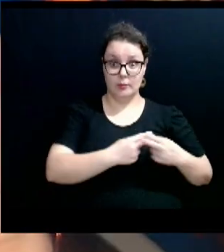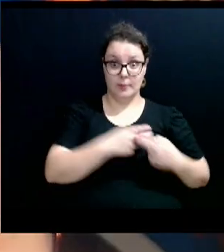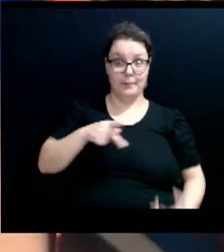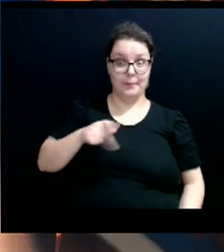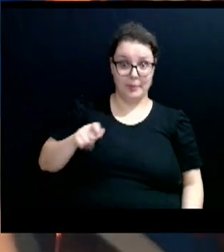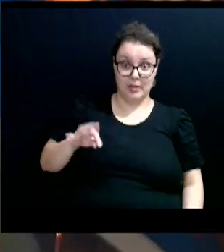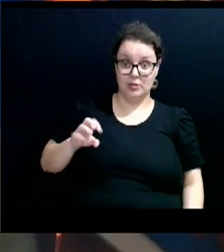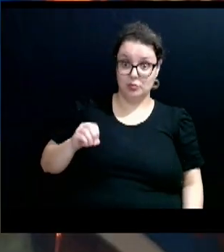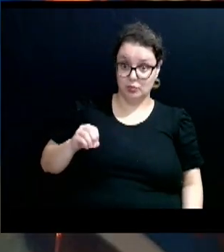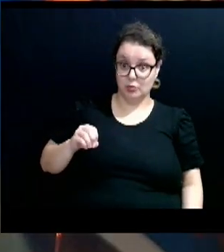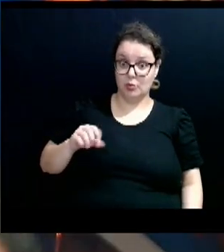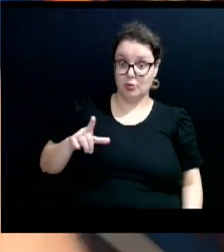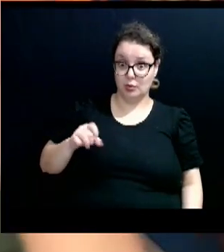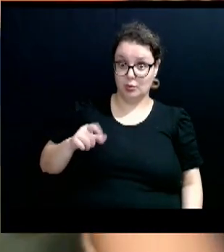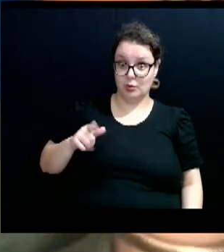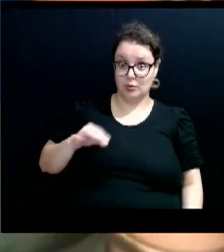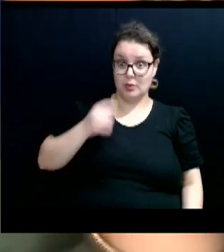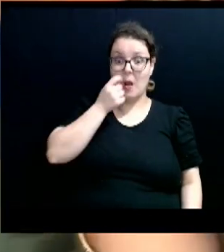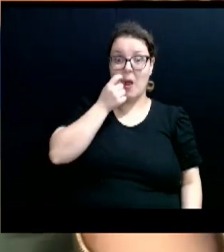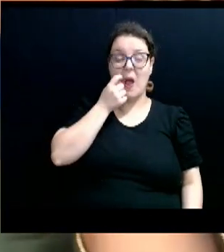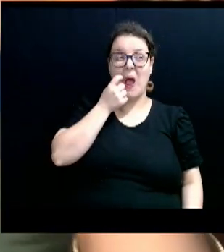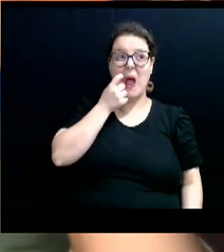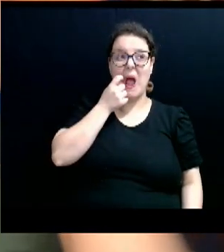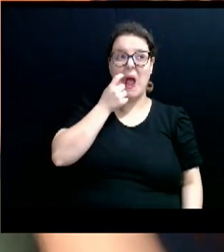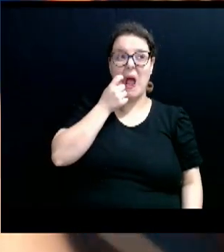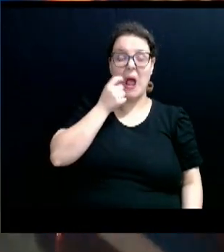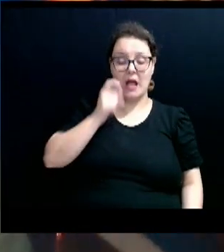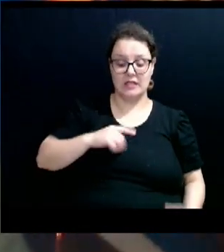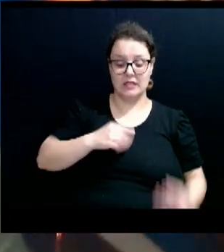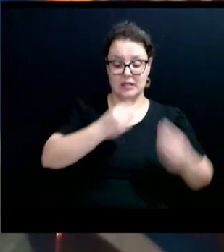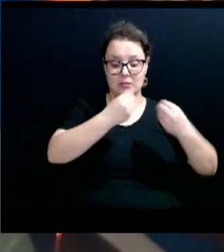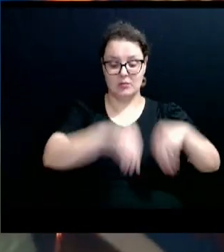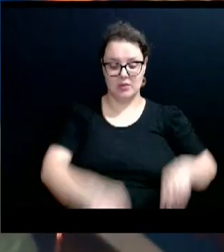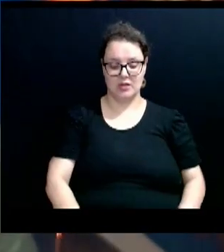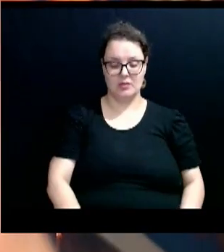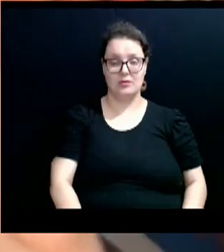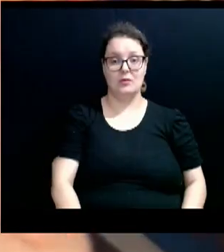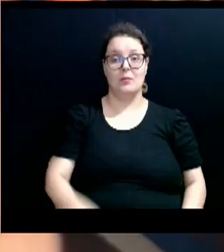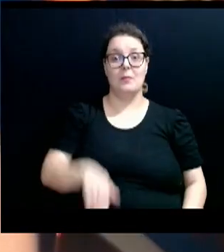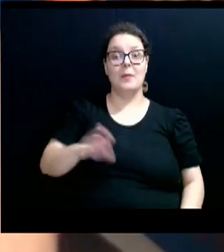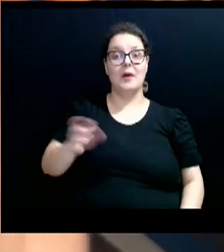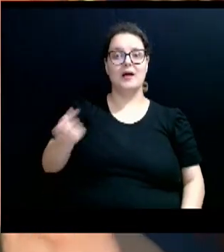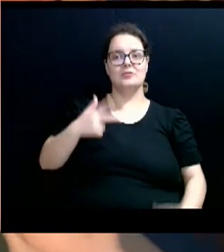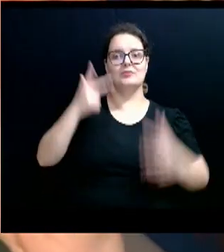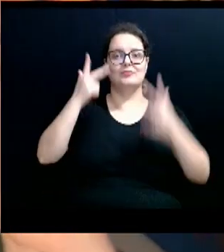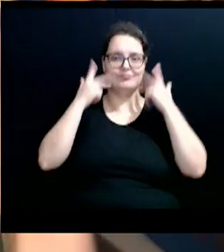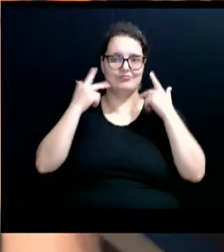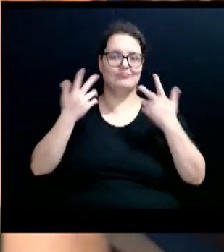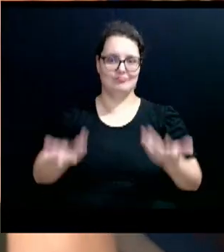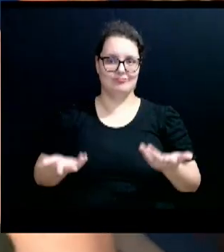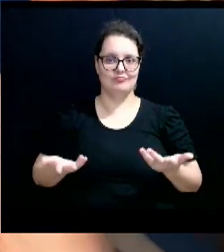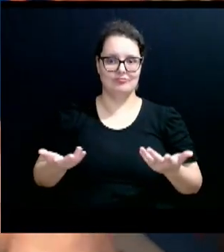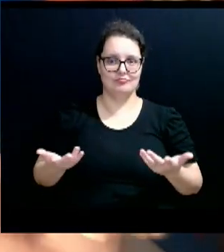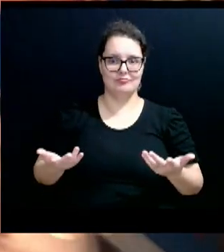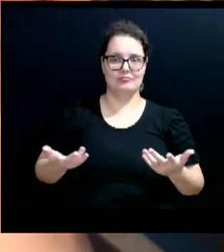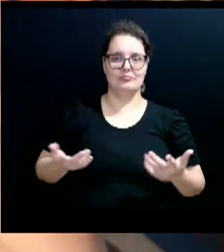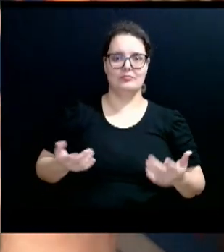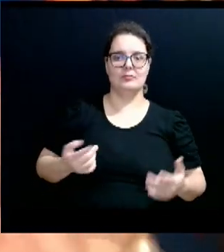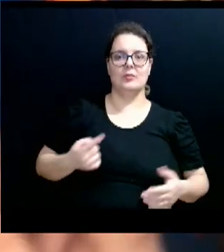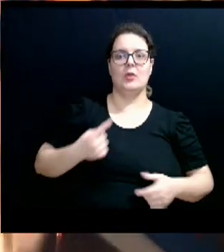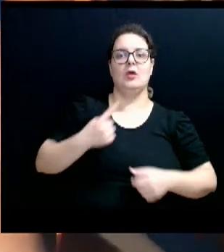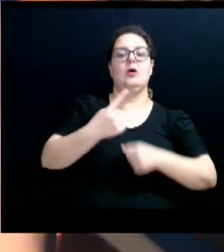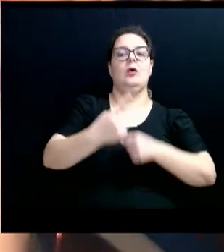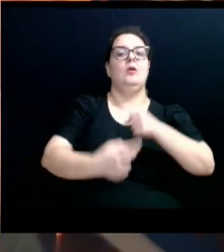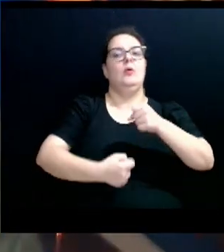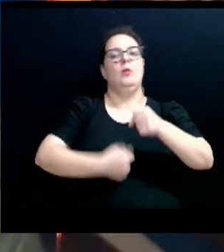muitos prejuízos para além da norma, né, que seria de mais ou menos 1 ano de sofrimento